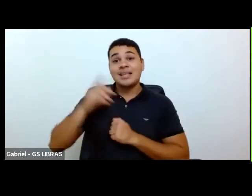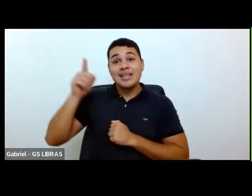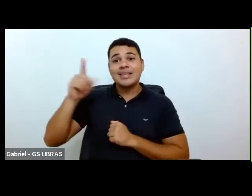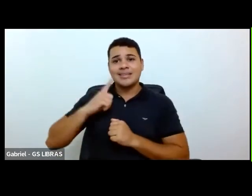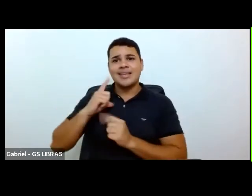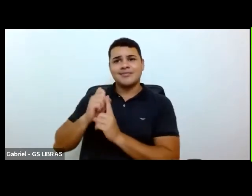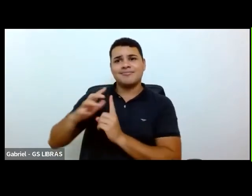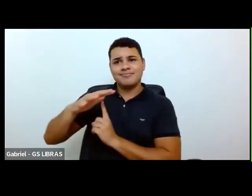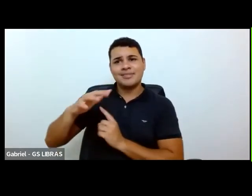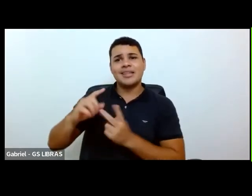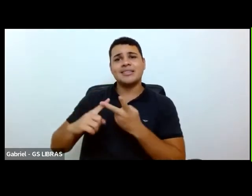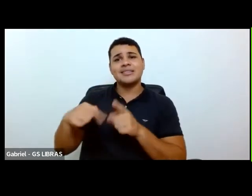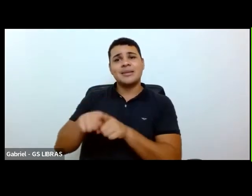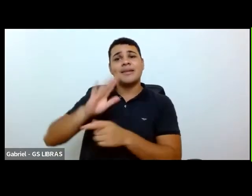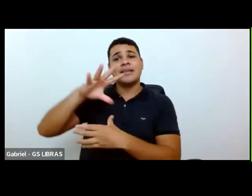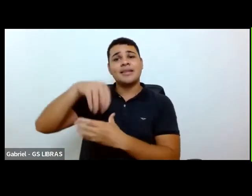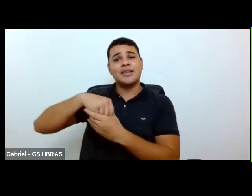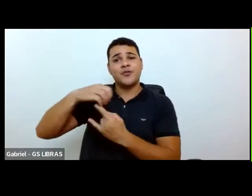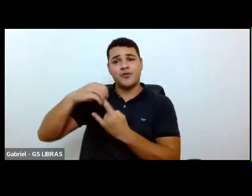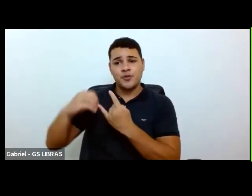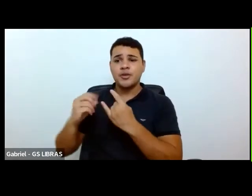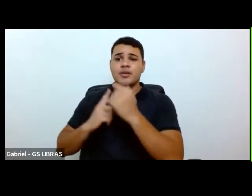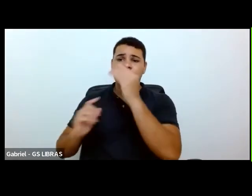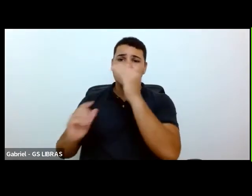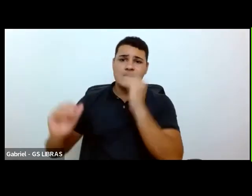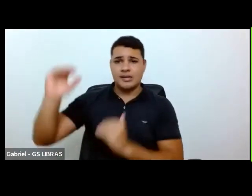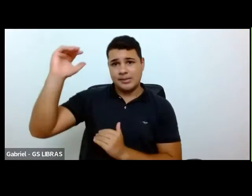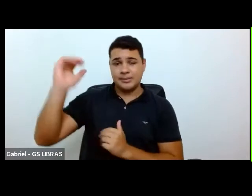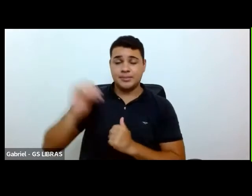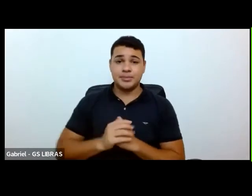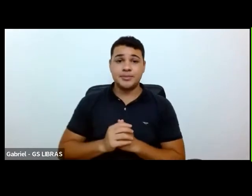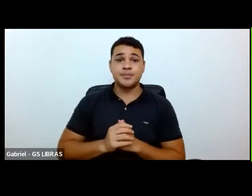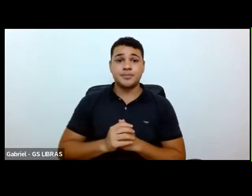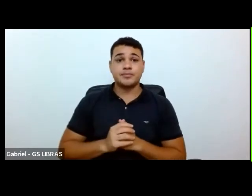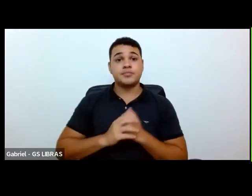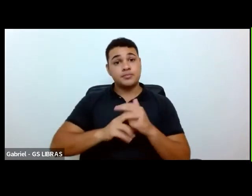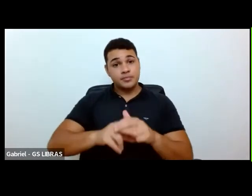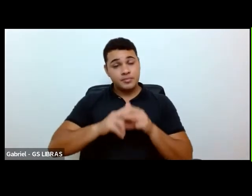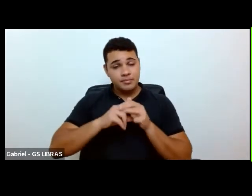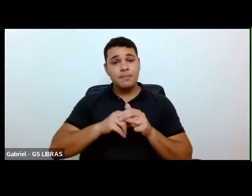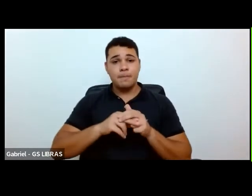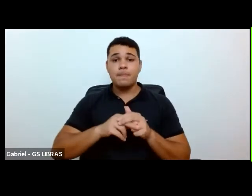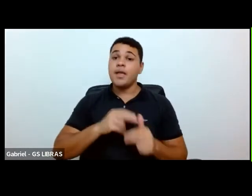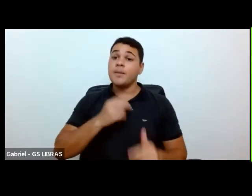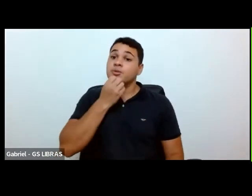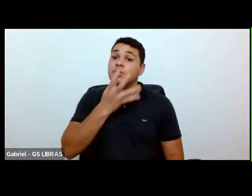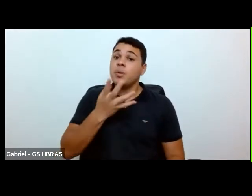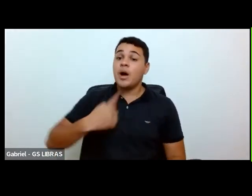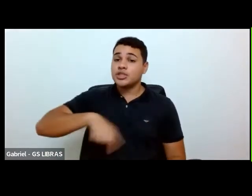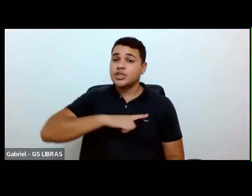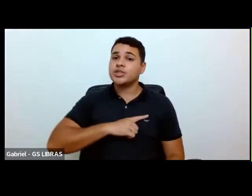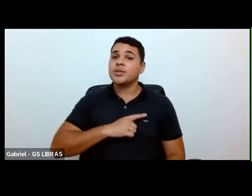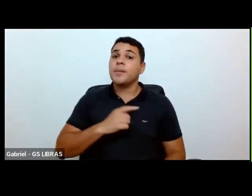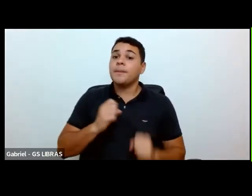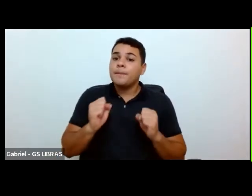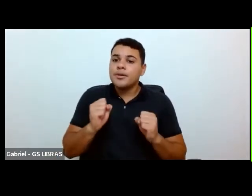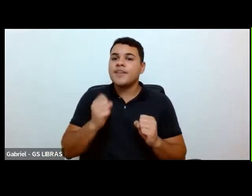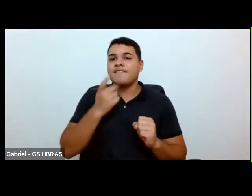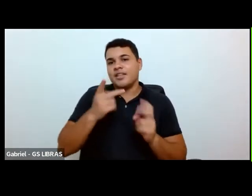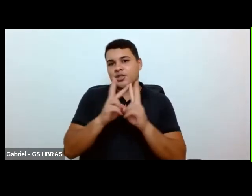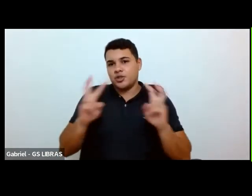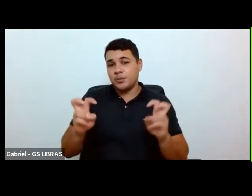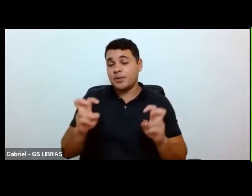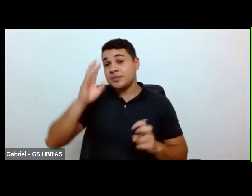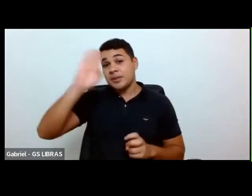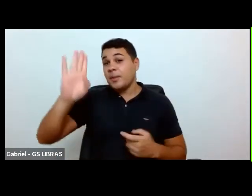vão incidir dentro da saúde coletiva nas suas sub-áreas, né? E eu acho que a gente poderia comentar isso, né? Entre a epidemiologia, as políticas